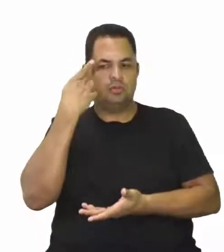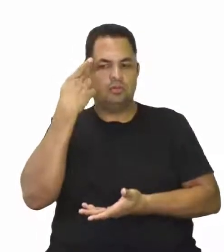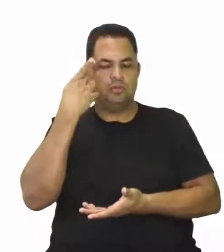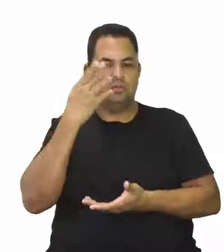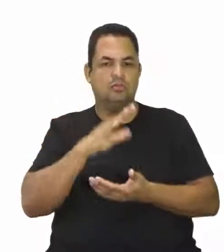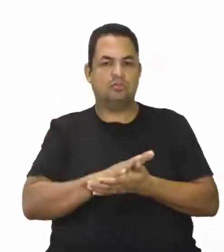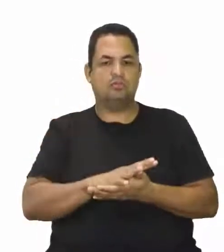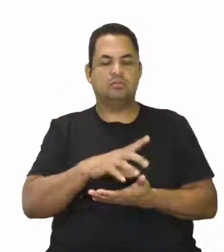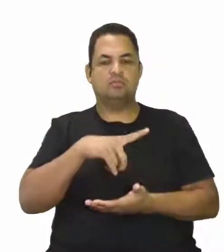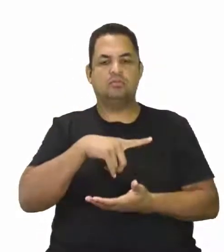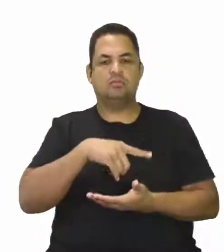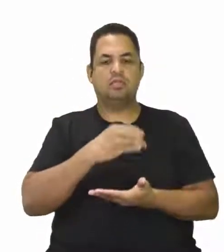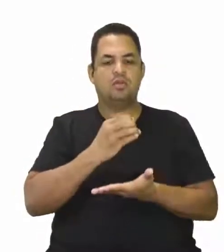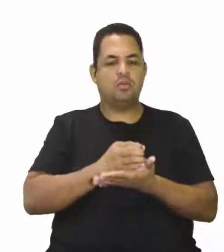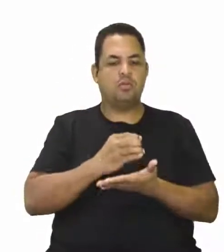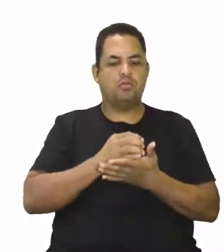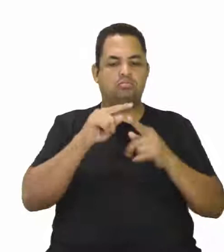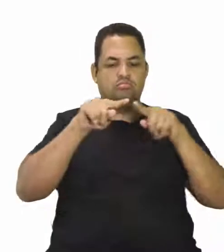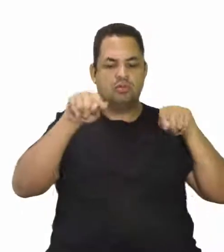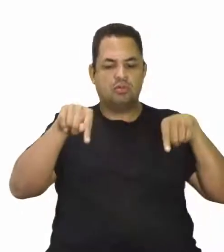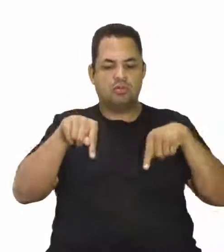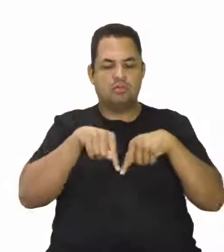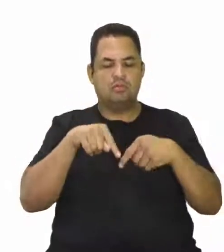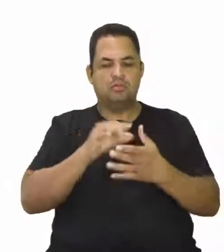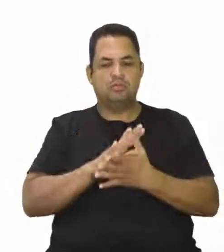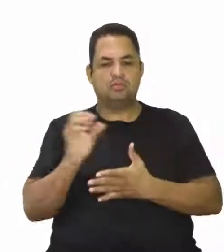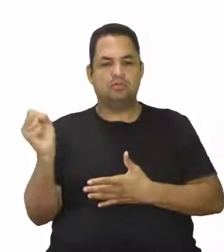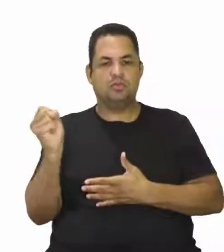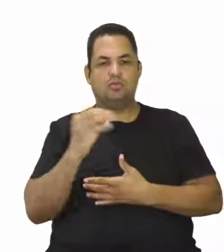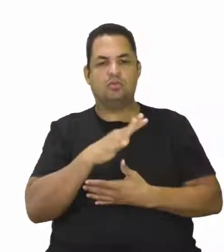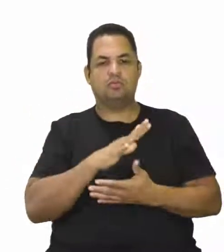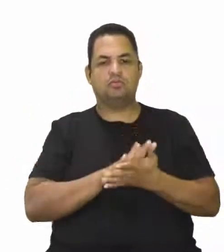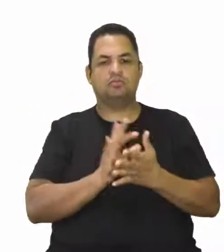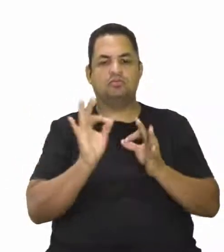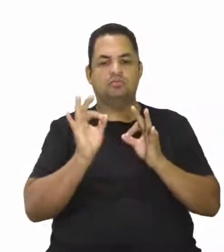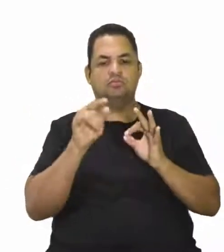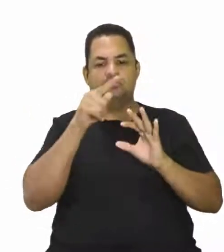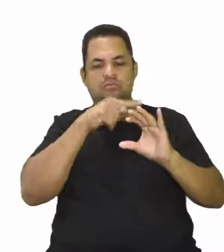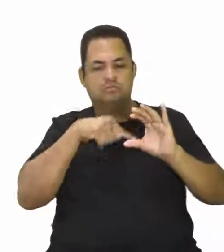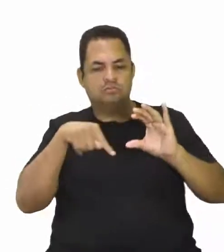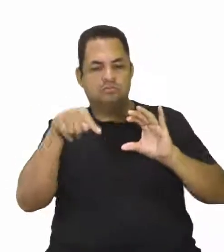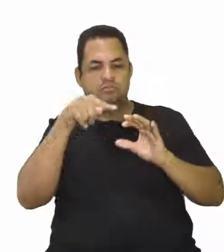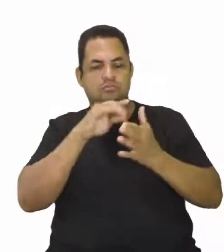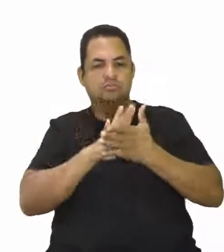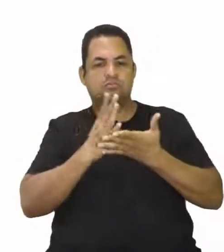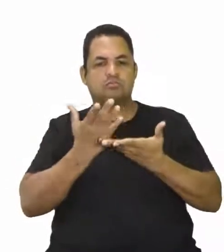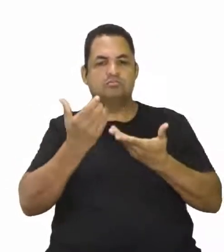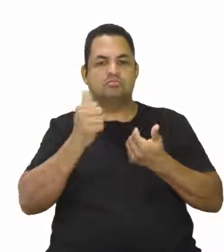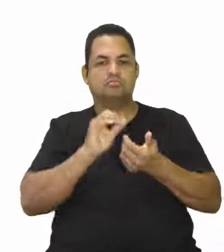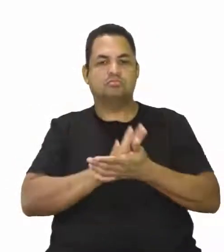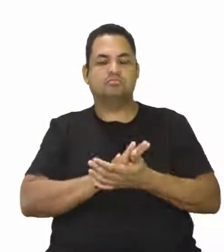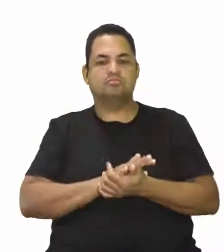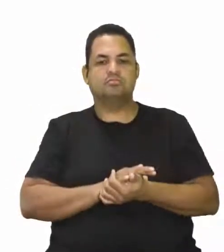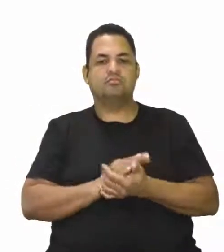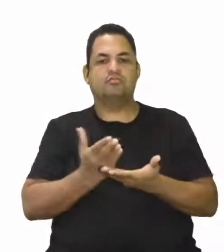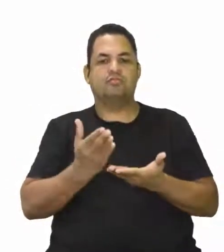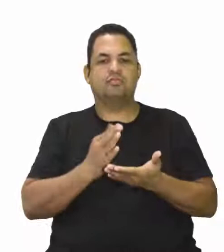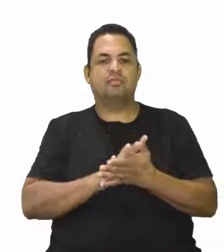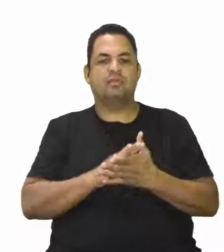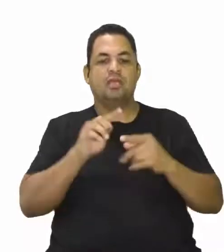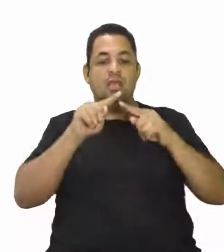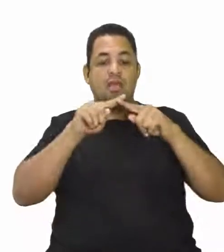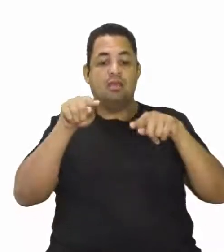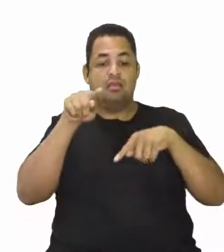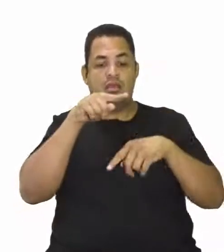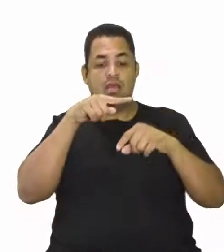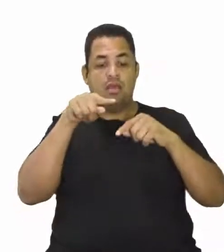normalmente, claro que tem uns copinhos quadrados, né? Uns copos novos aí, no formato quadrado, coisa mais oval, chique. não é? Até